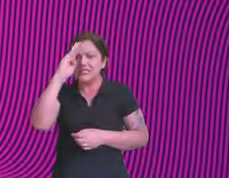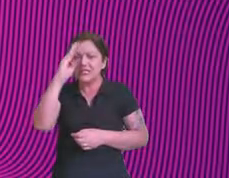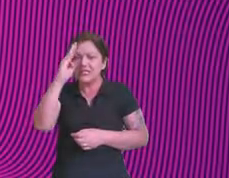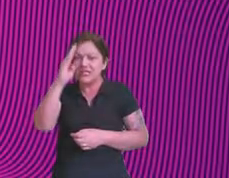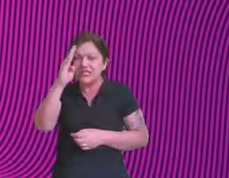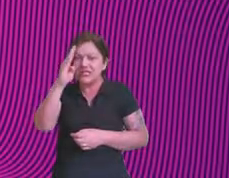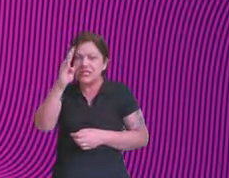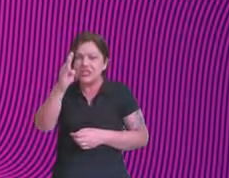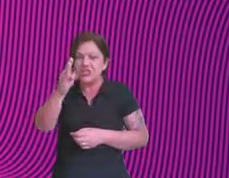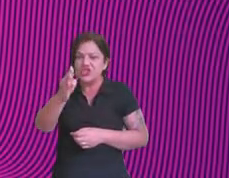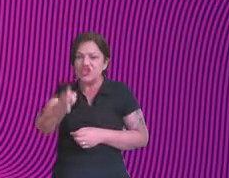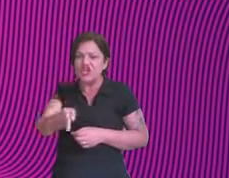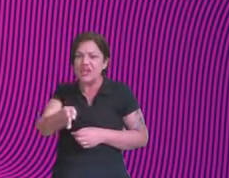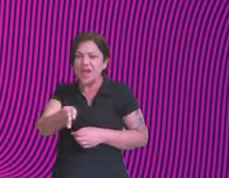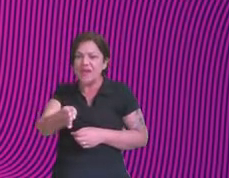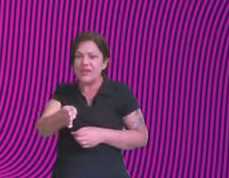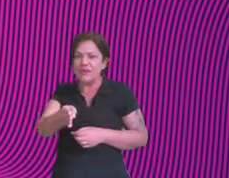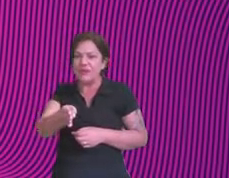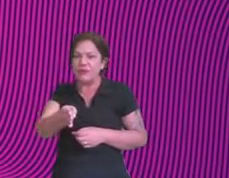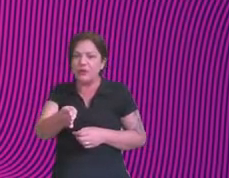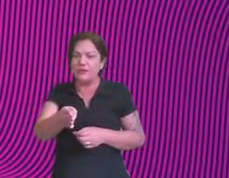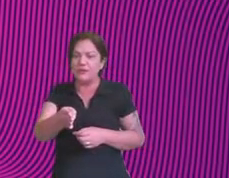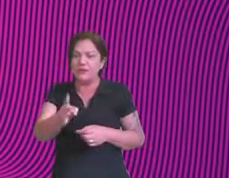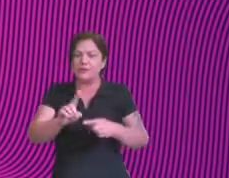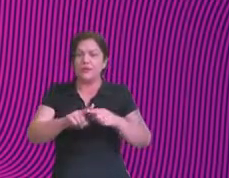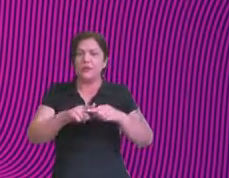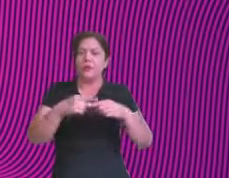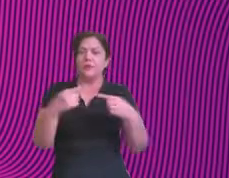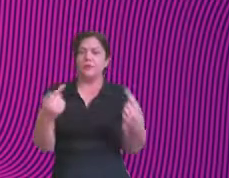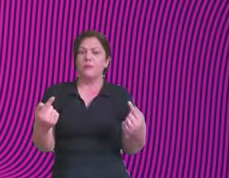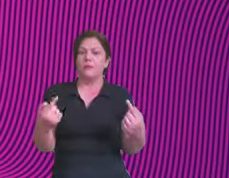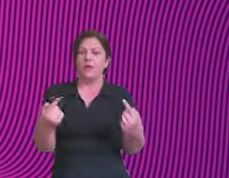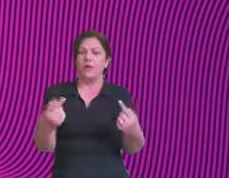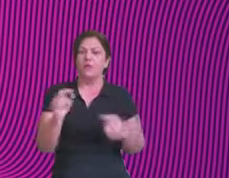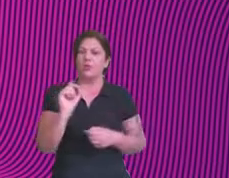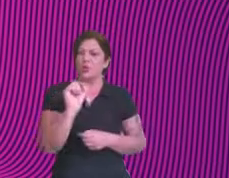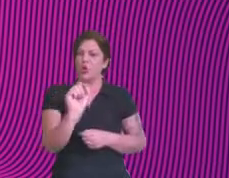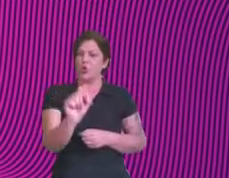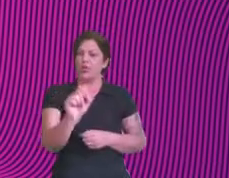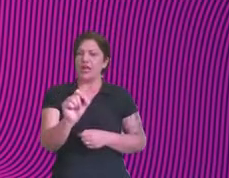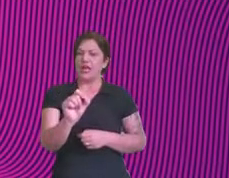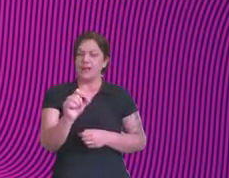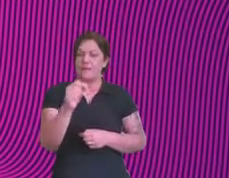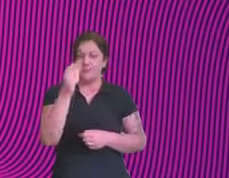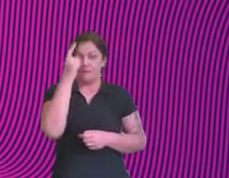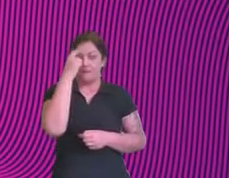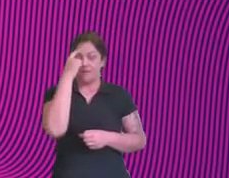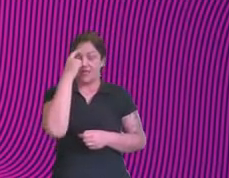não tinha vantagem. Então, assim, eu acho que tem que se tentar. Mas a PIPAC, sim, acho que a PIPAC é mais um